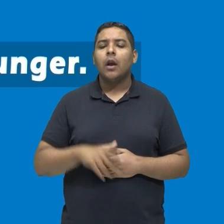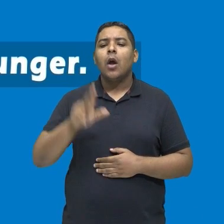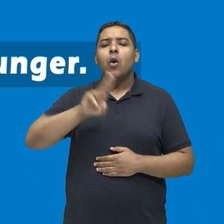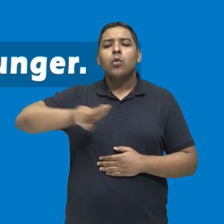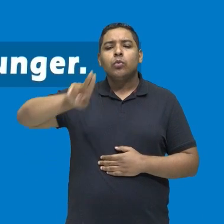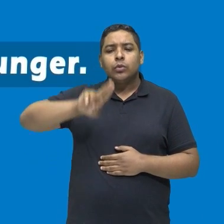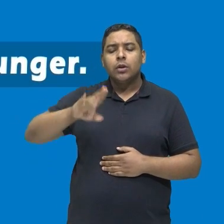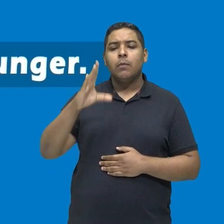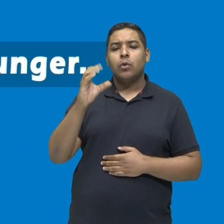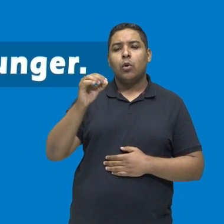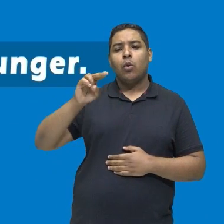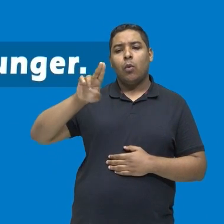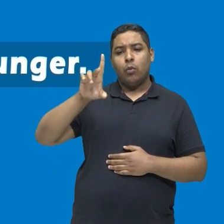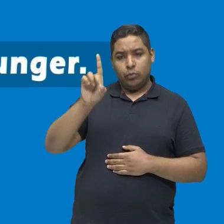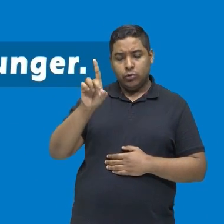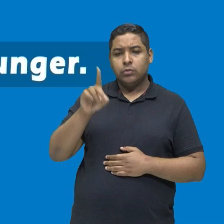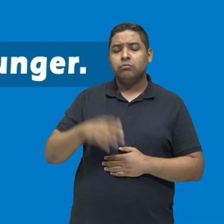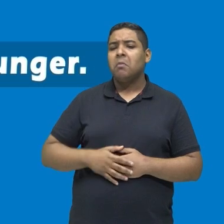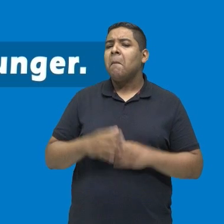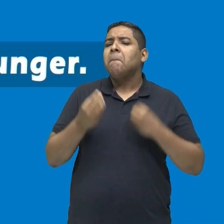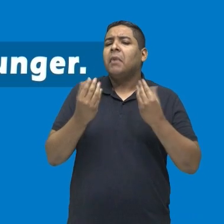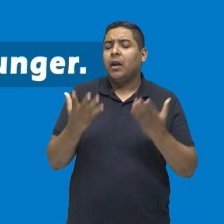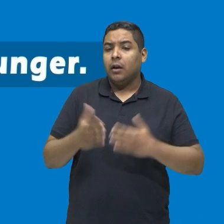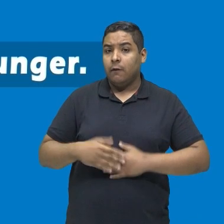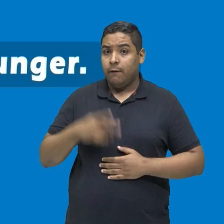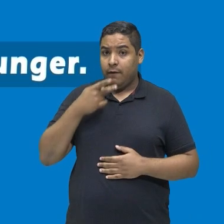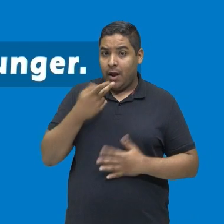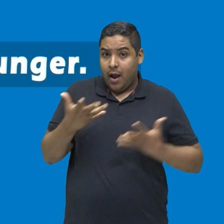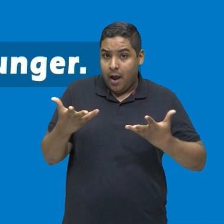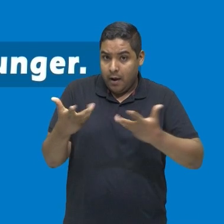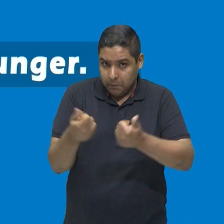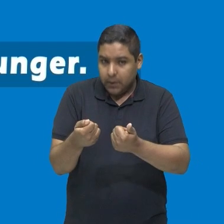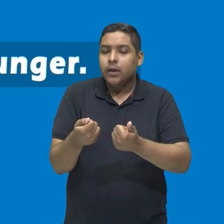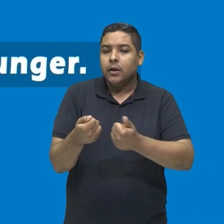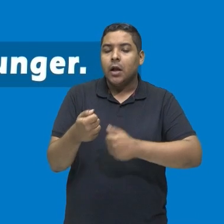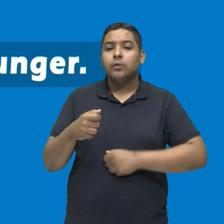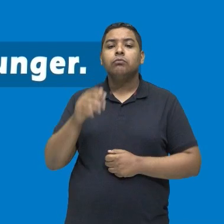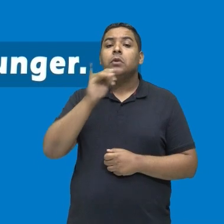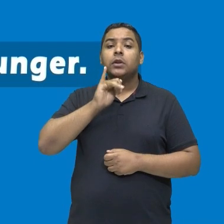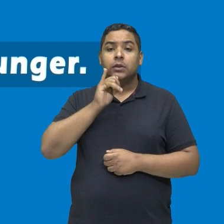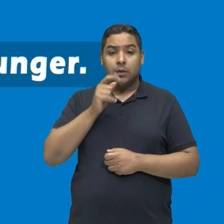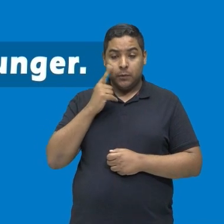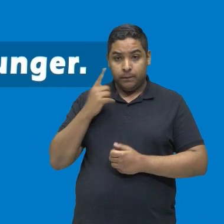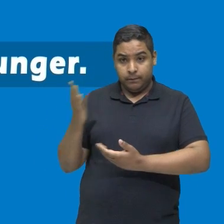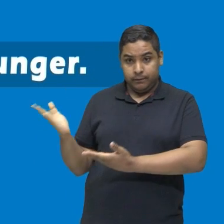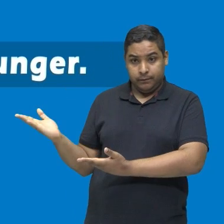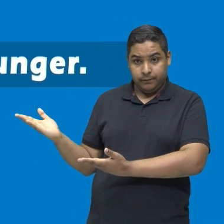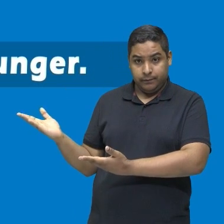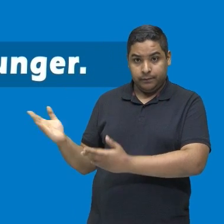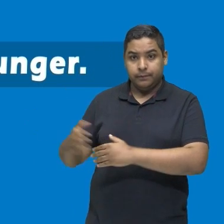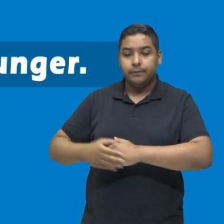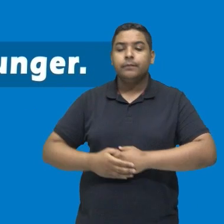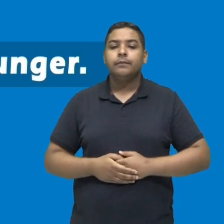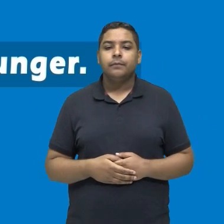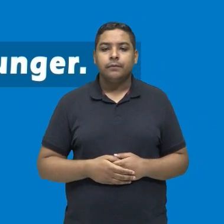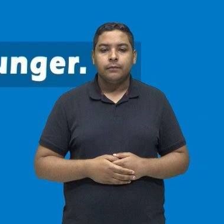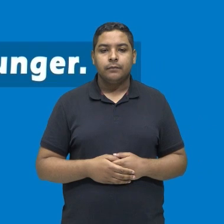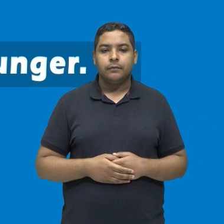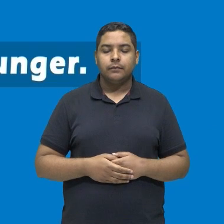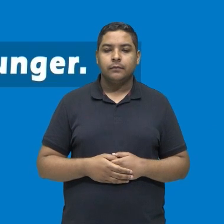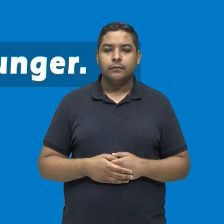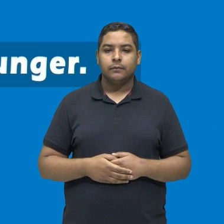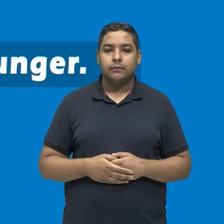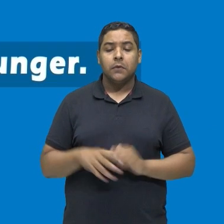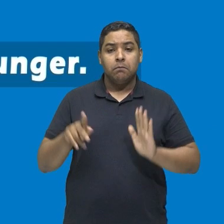usamos o could para falar de habilidade. Olha só o exemplo. E.g., I could ride